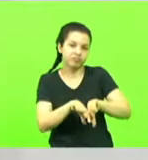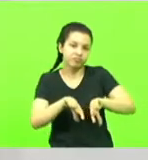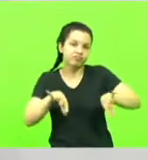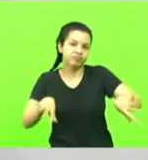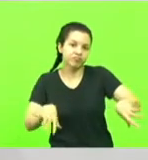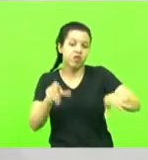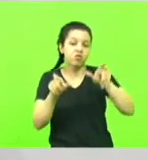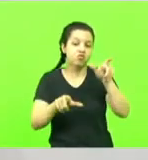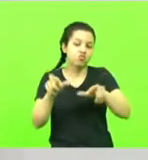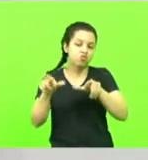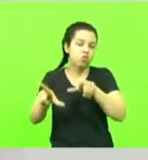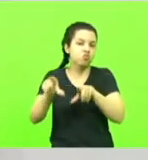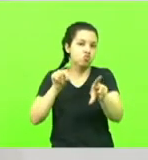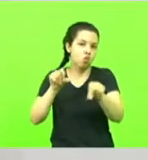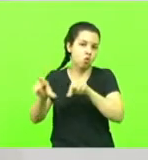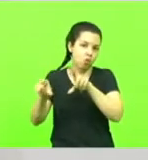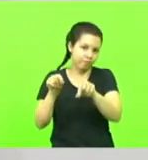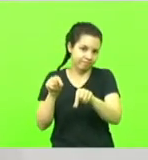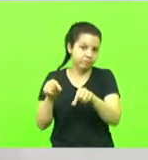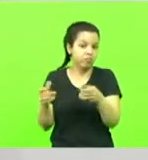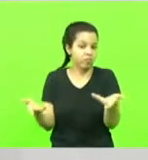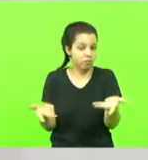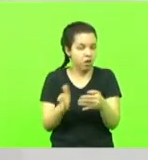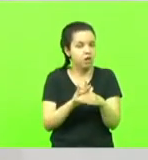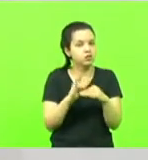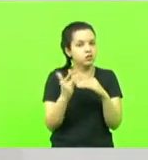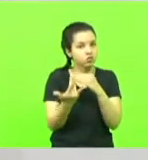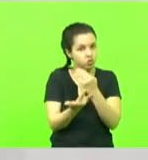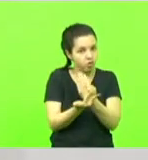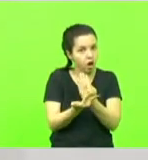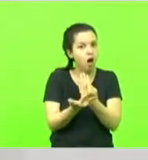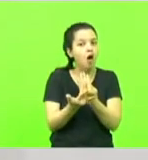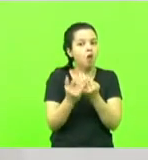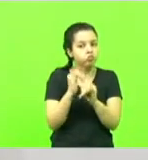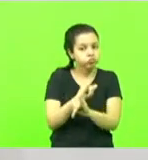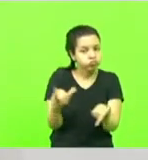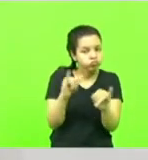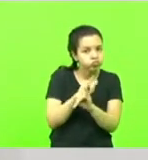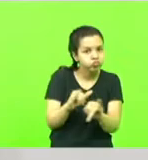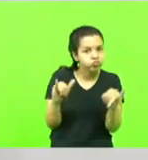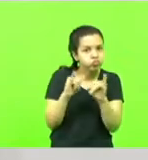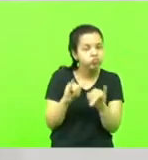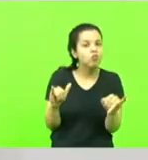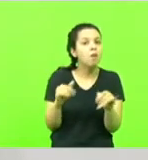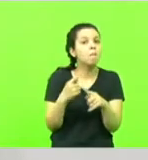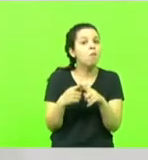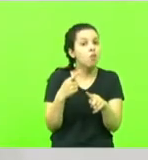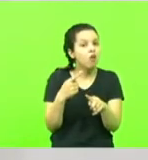esse tema ganhou destaque nas redes sociais, com a divulgação do que seria um vazamento de um áudio,